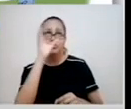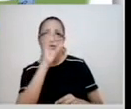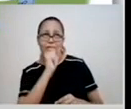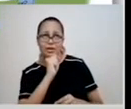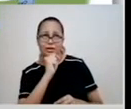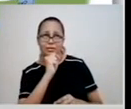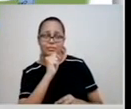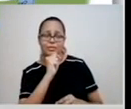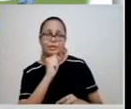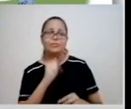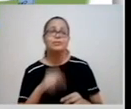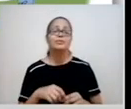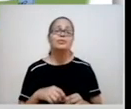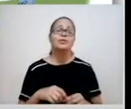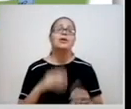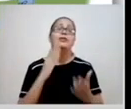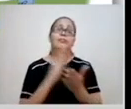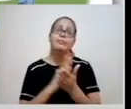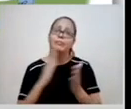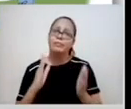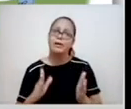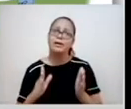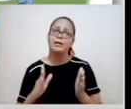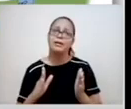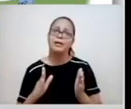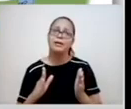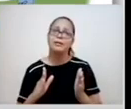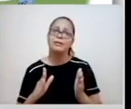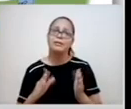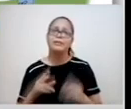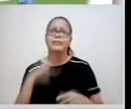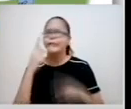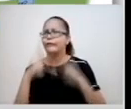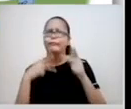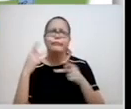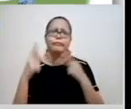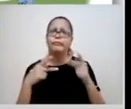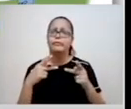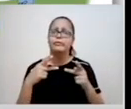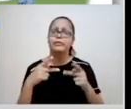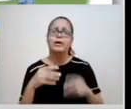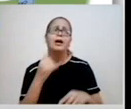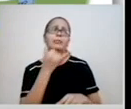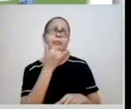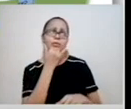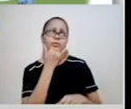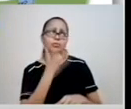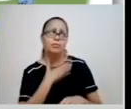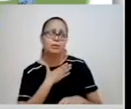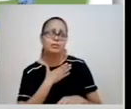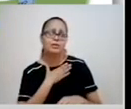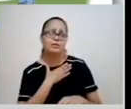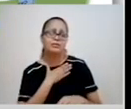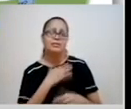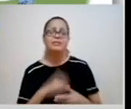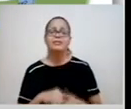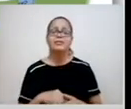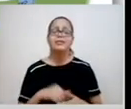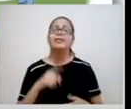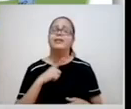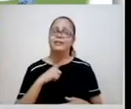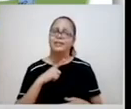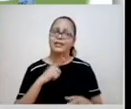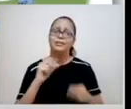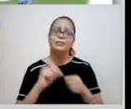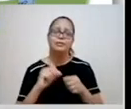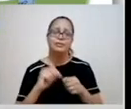que vou parar de encher meu saco e daí eu me xingo de alguma coisa. E daí eu peço desculpas para mim mesma. E daí eu tenho que fazer toda a